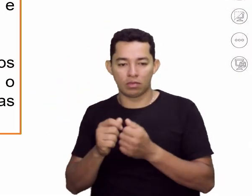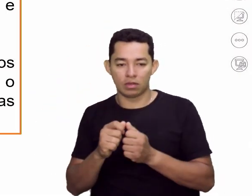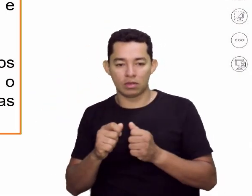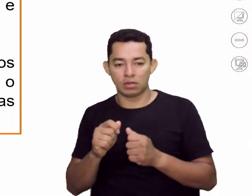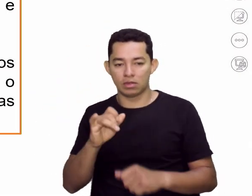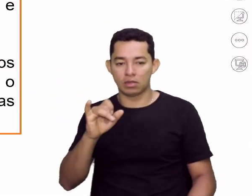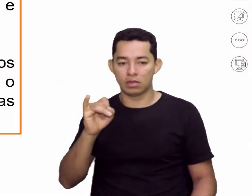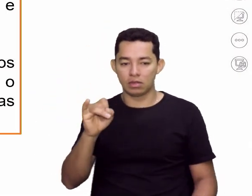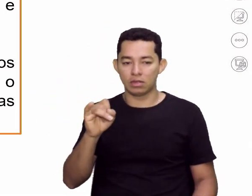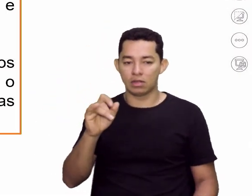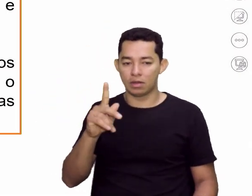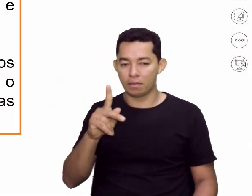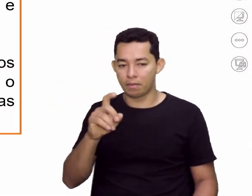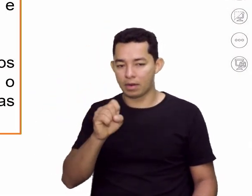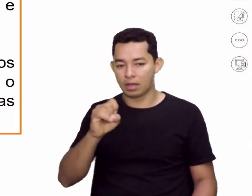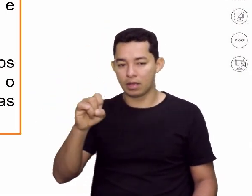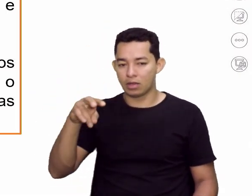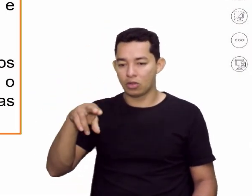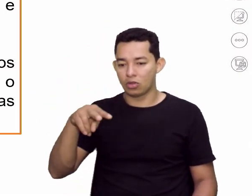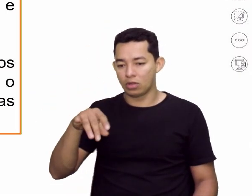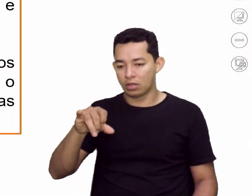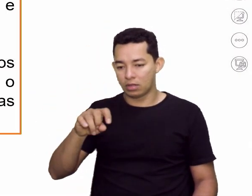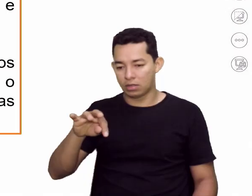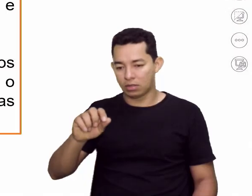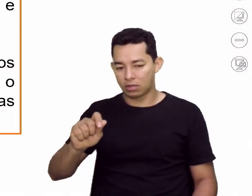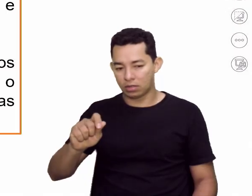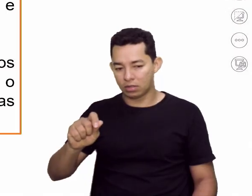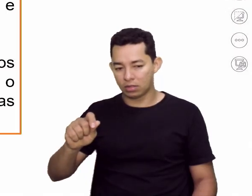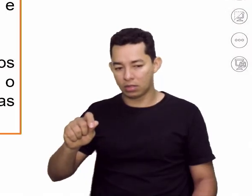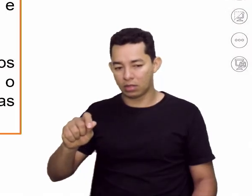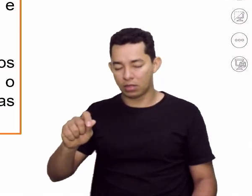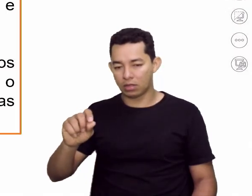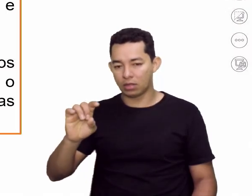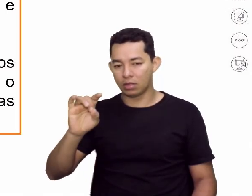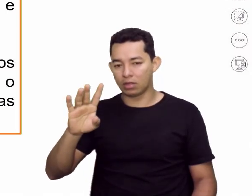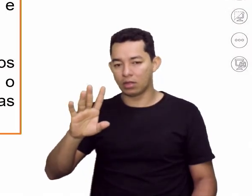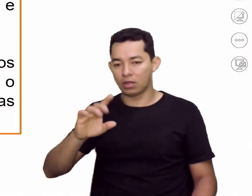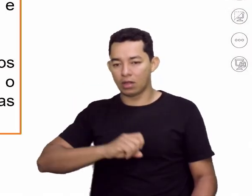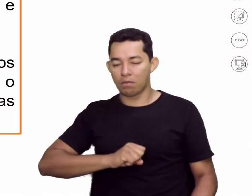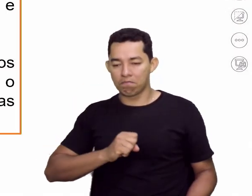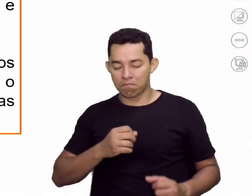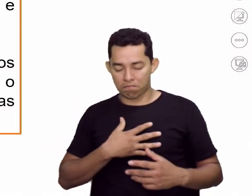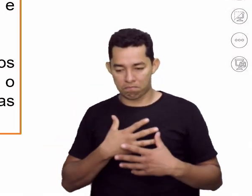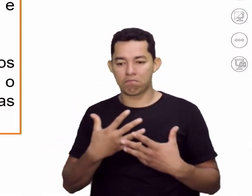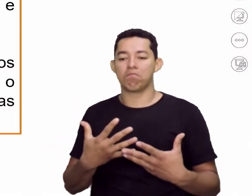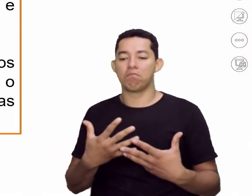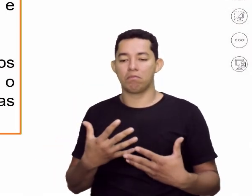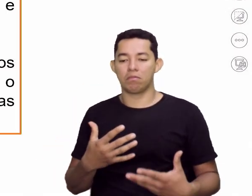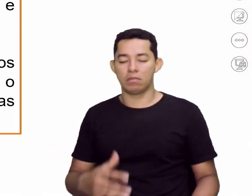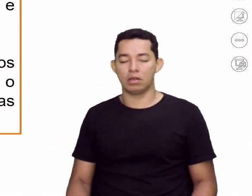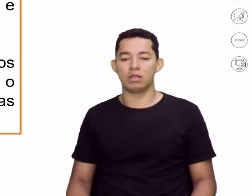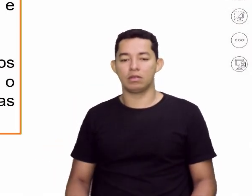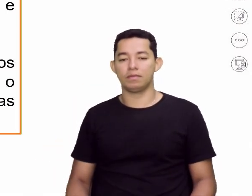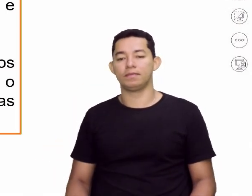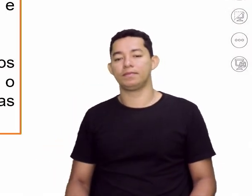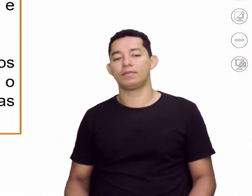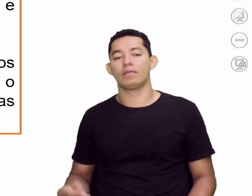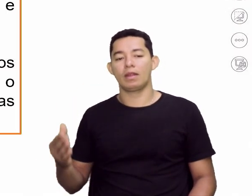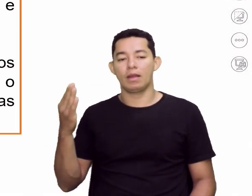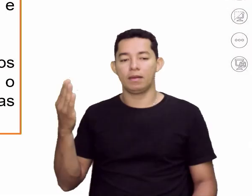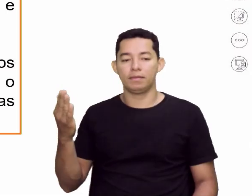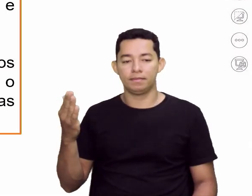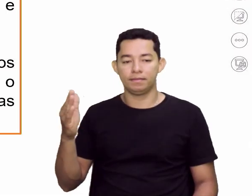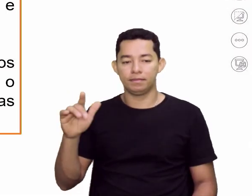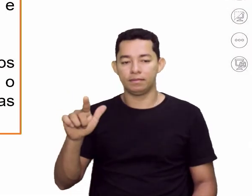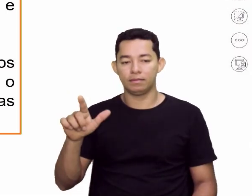de impressionista, né? O quadro Impressão Sol Nascente, né? Então, esse camarada aqui, eu acho que essas